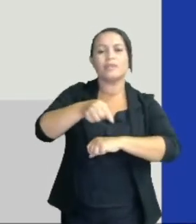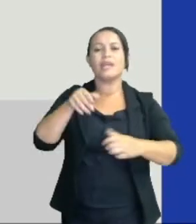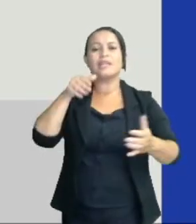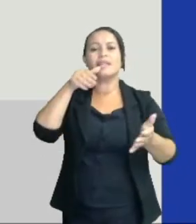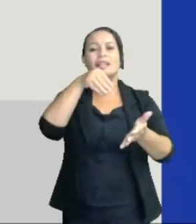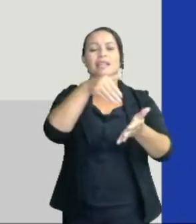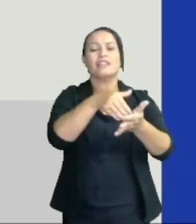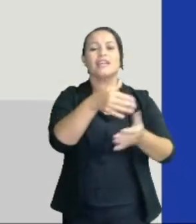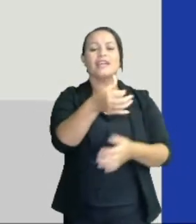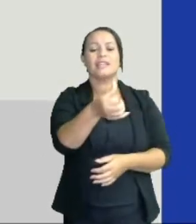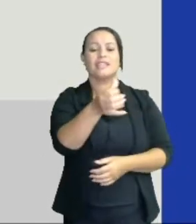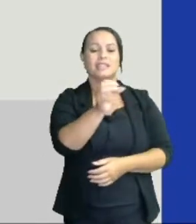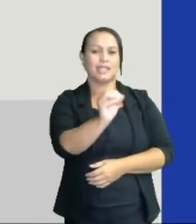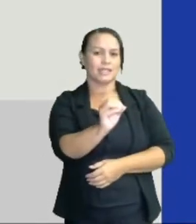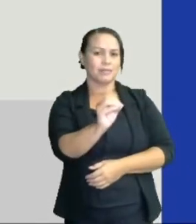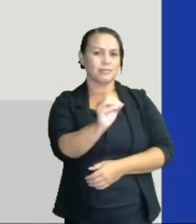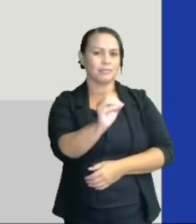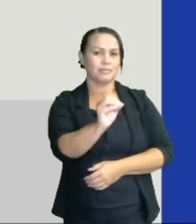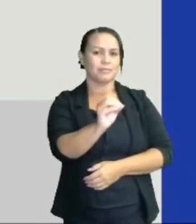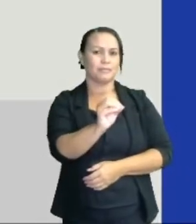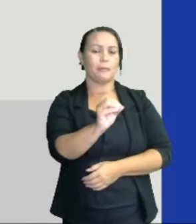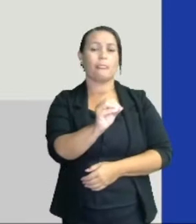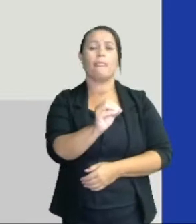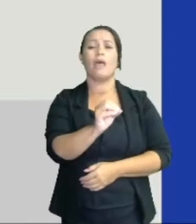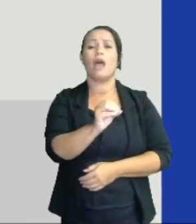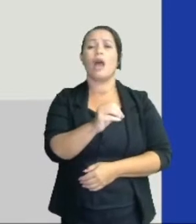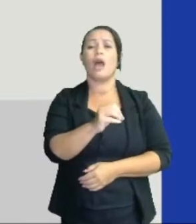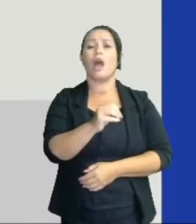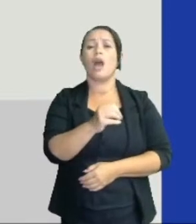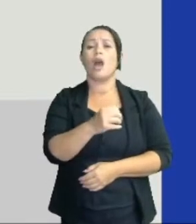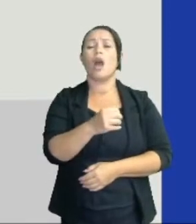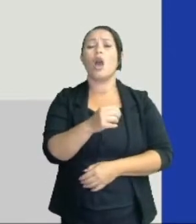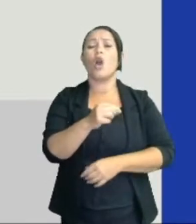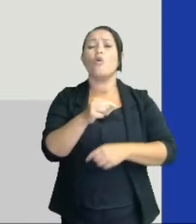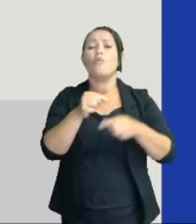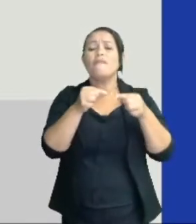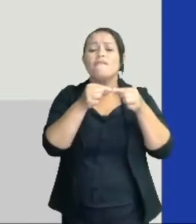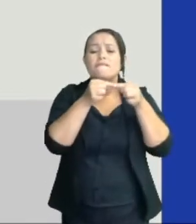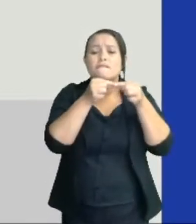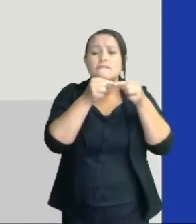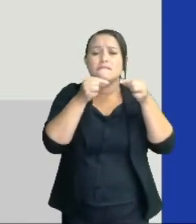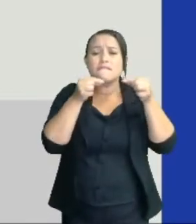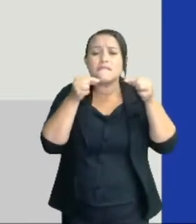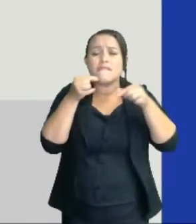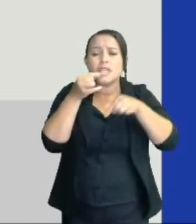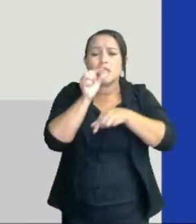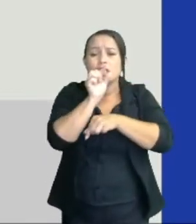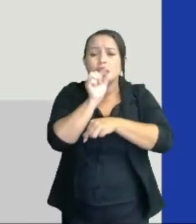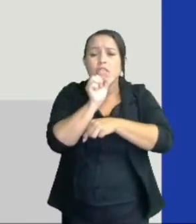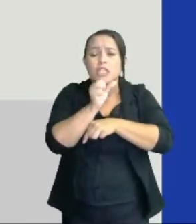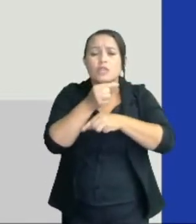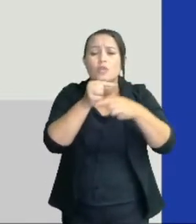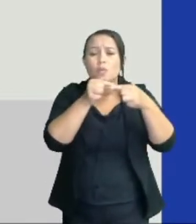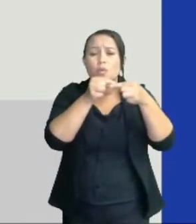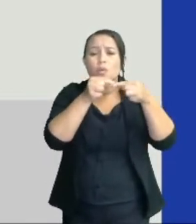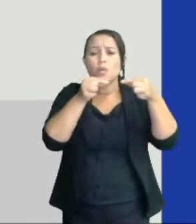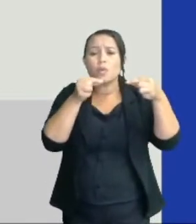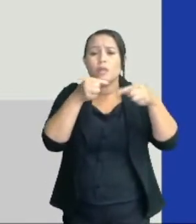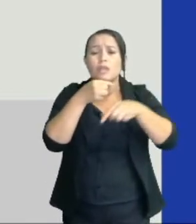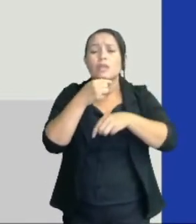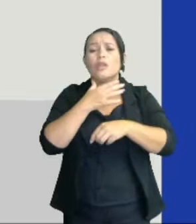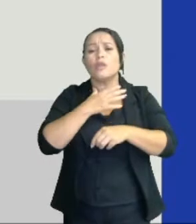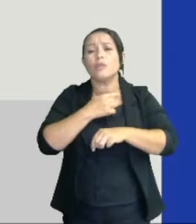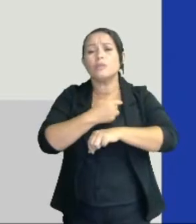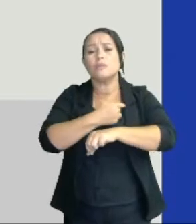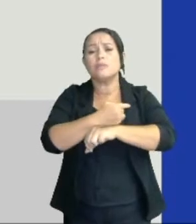até chegar em 60. O ponteiro fininho que vocês estão vendo aí na tela, se